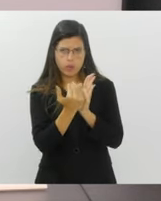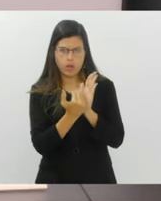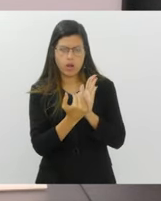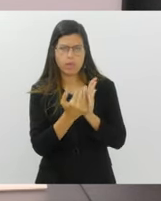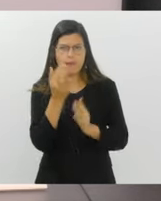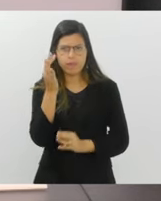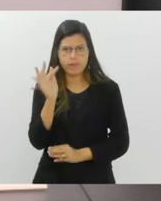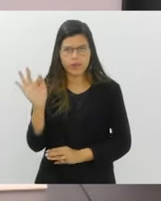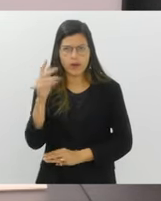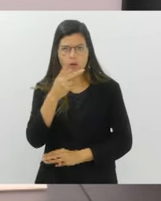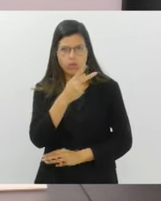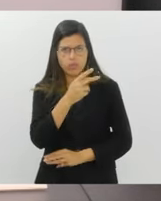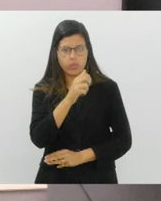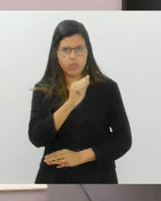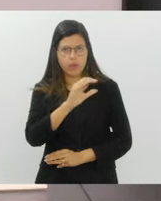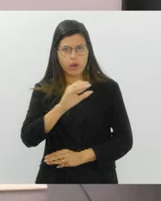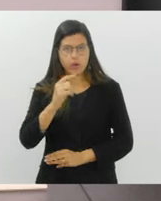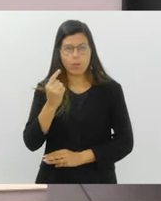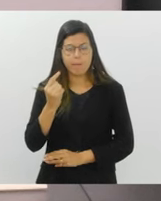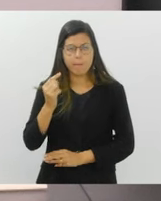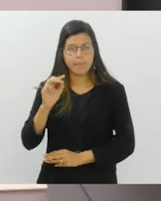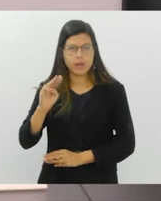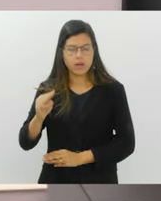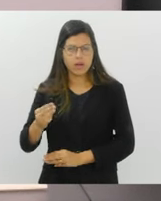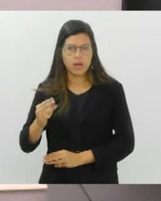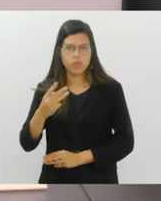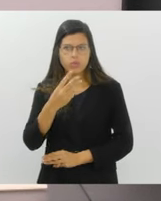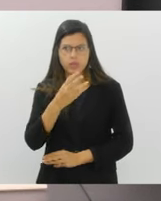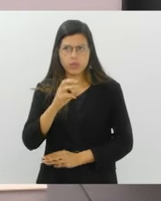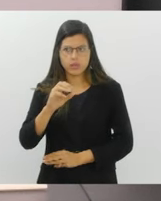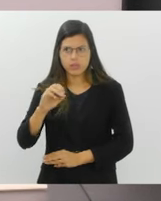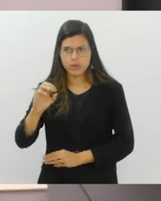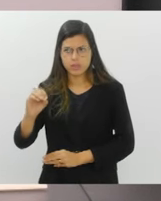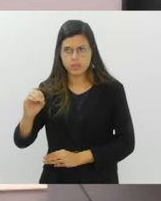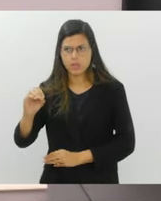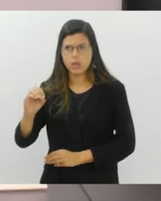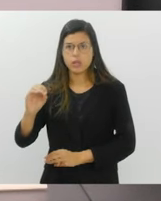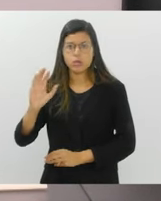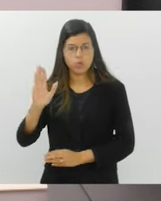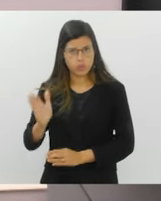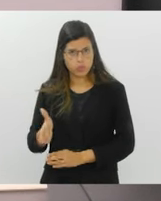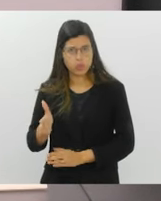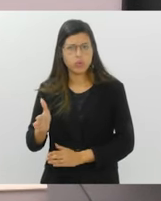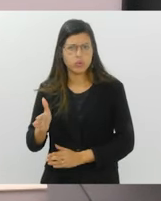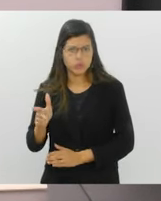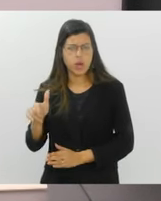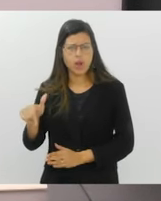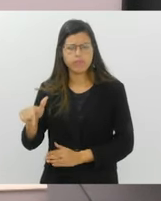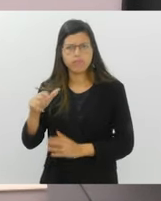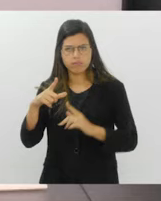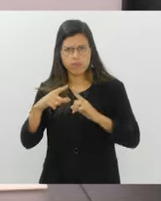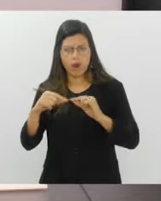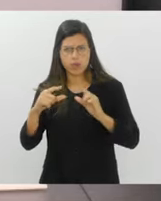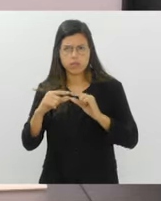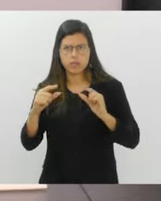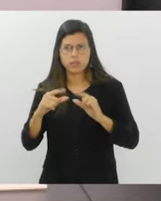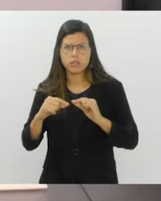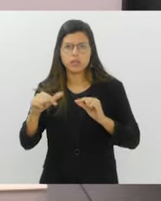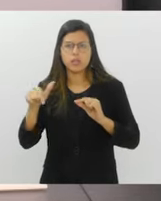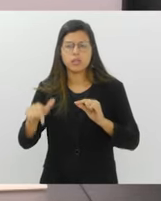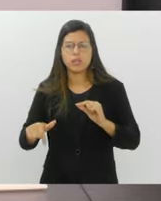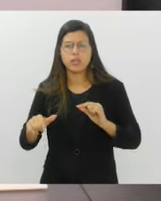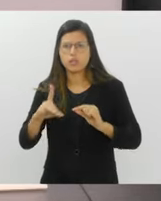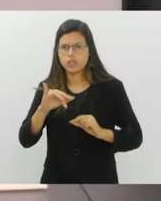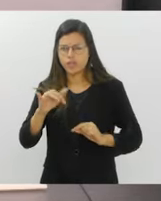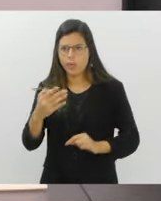1 bilhão e 300, já foi protocolado em Brasília no dia 4, para a recuperação